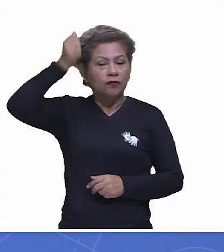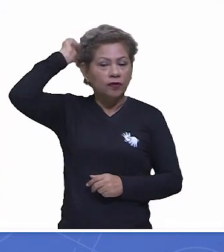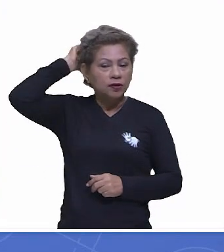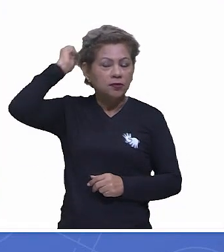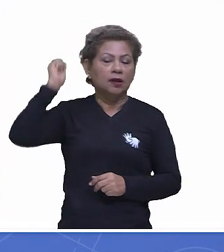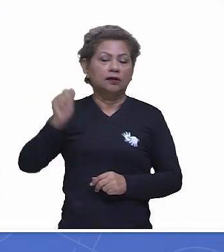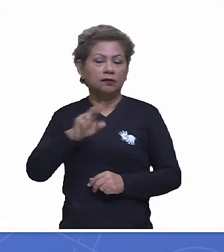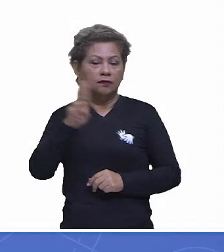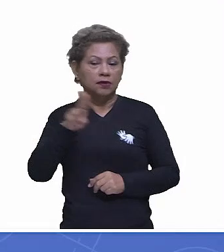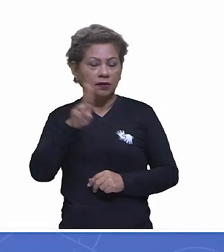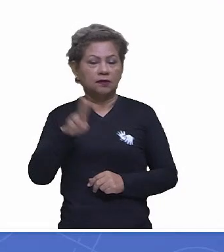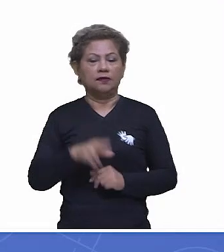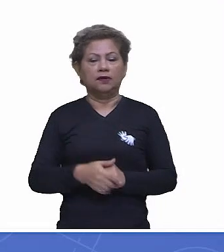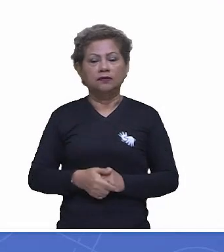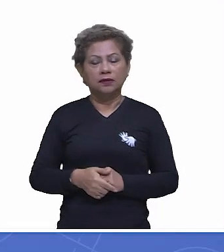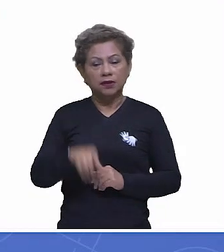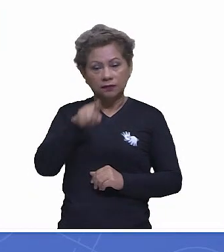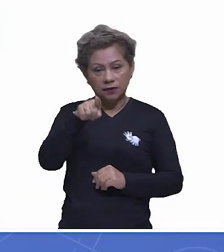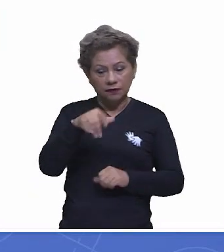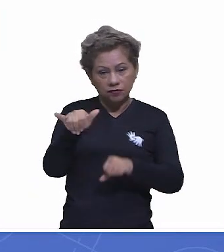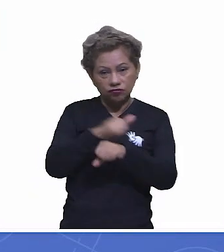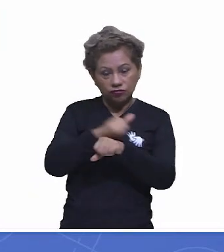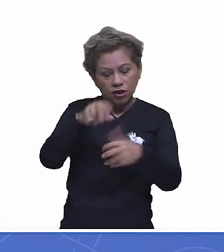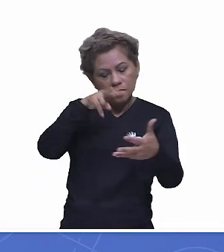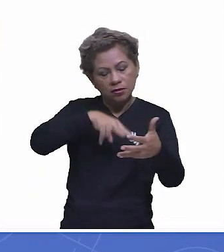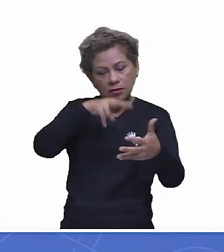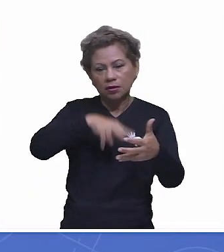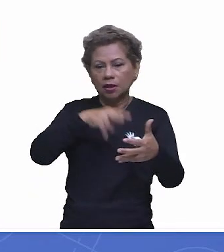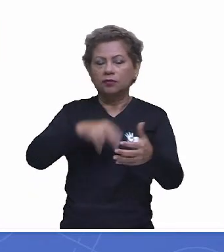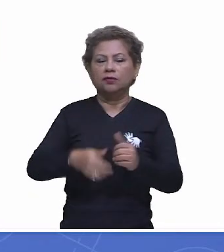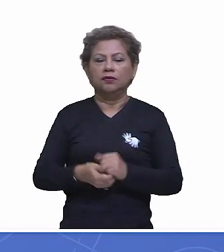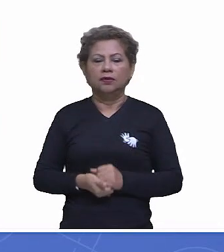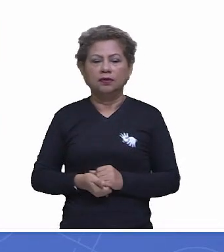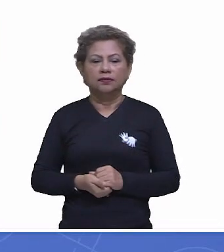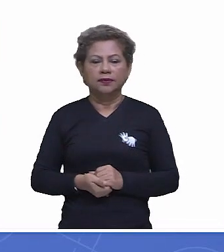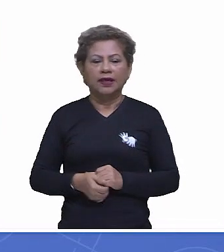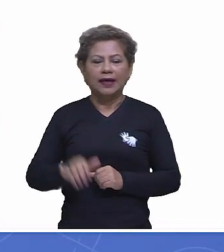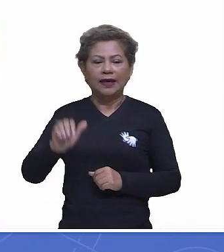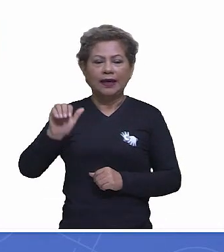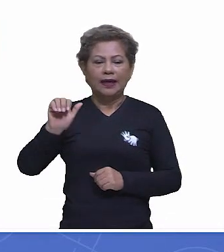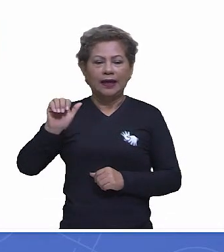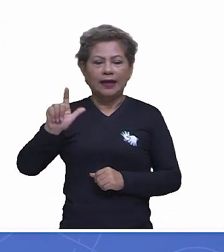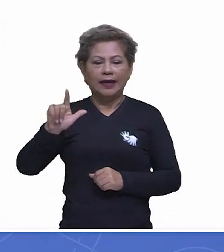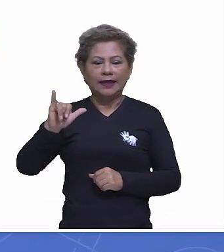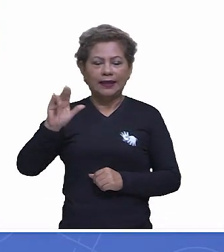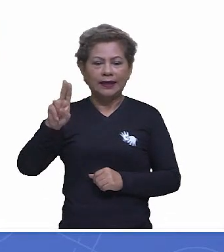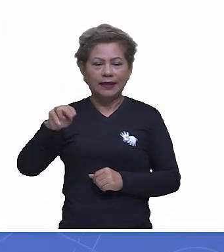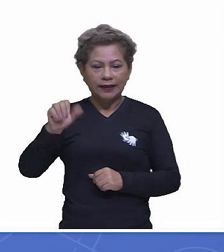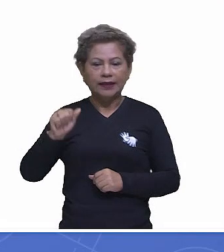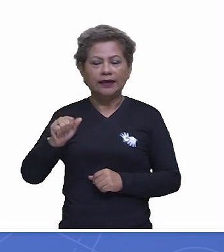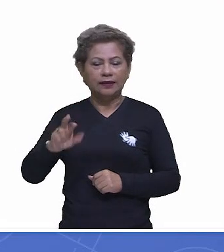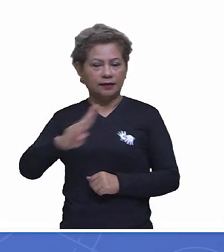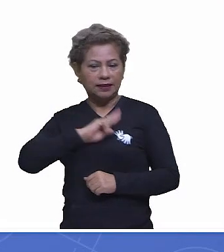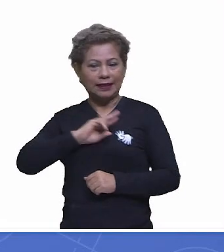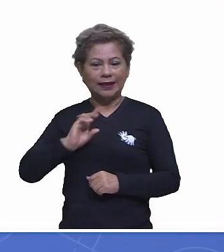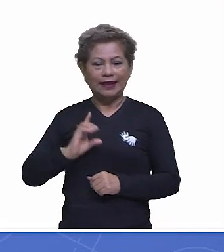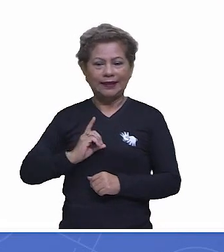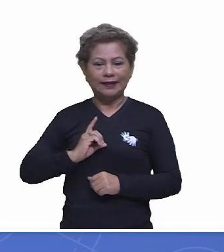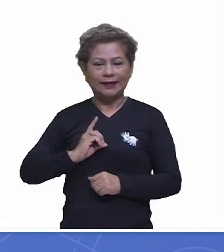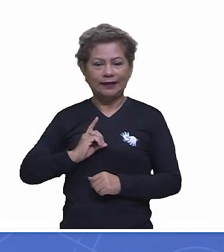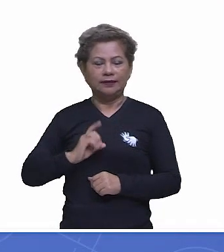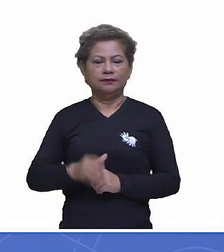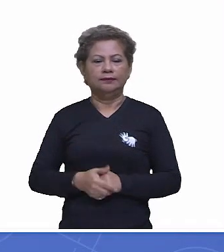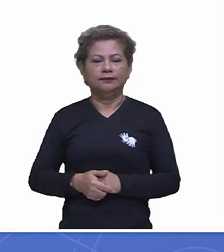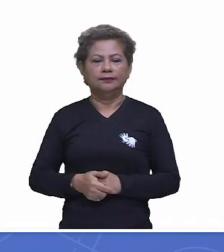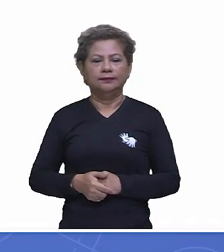utilizar, então, as estratégias de leitura. Vamos lá, então. A Lina falou que é letra D. Letra D,